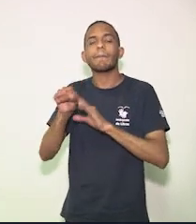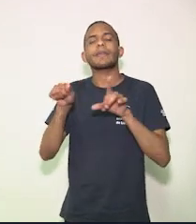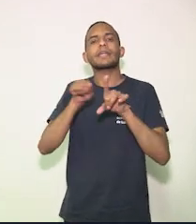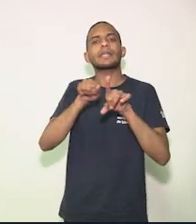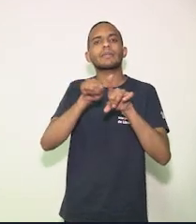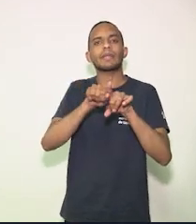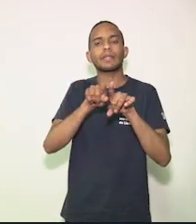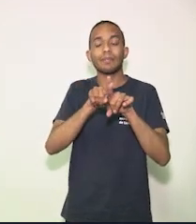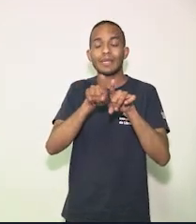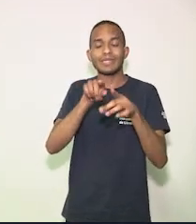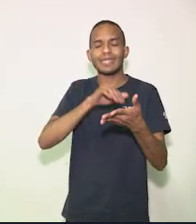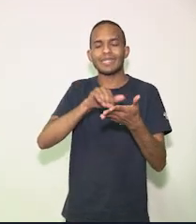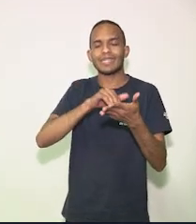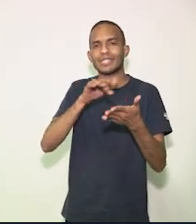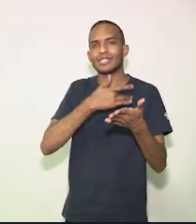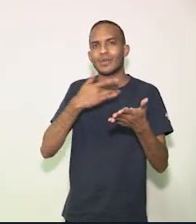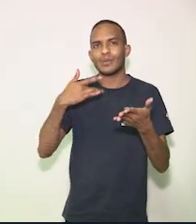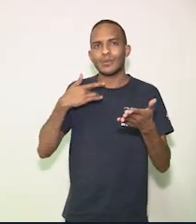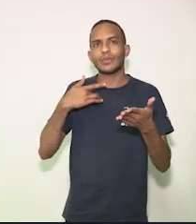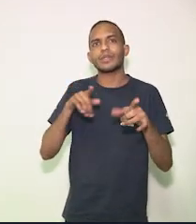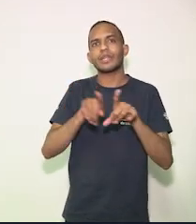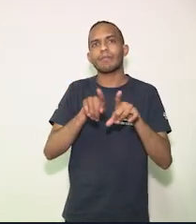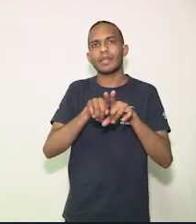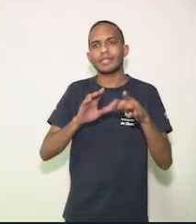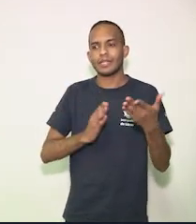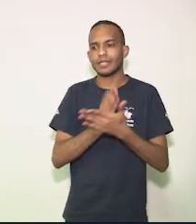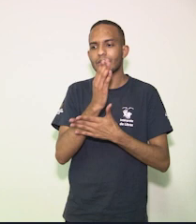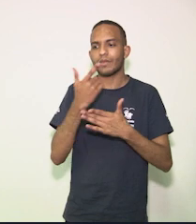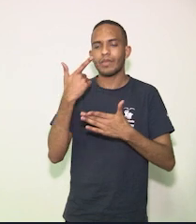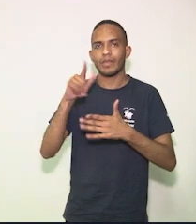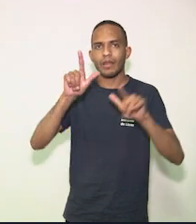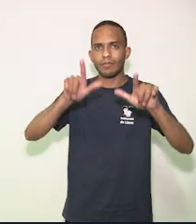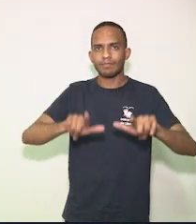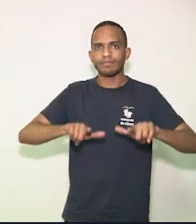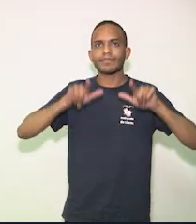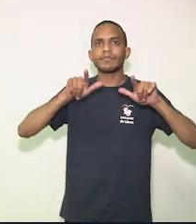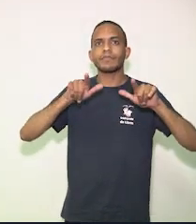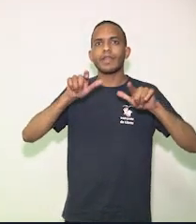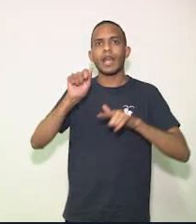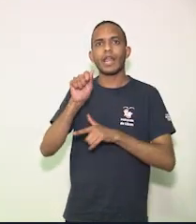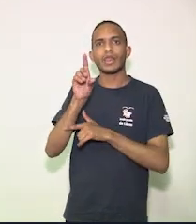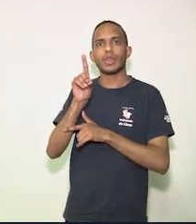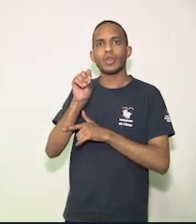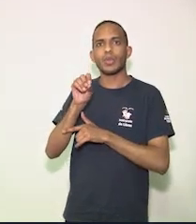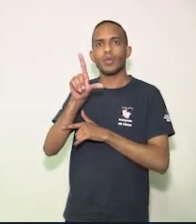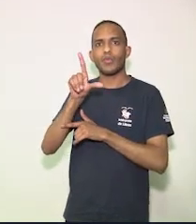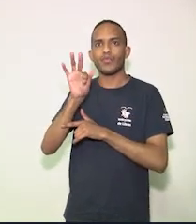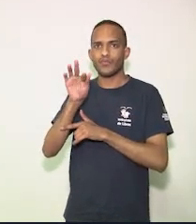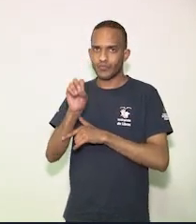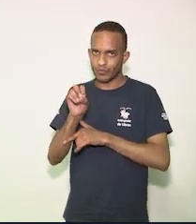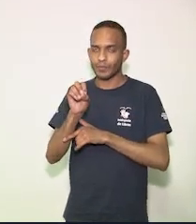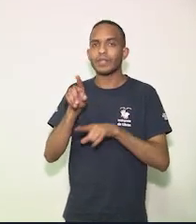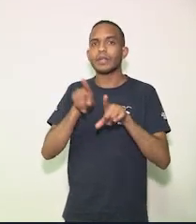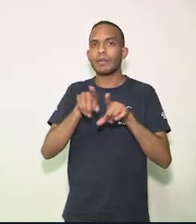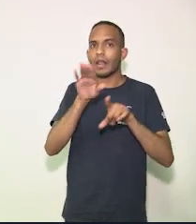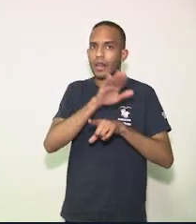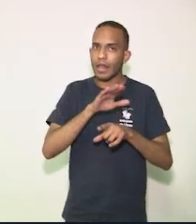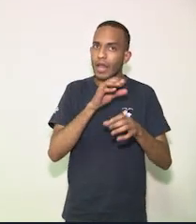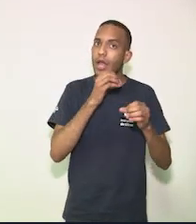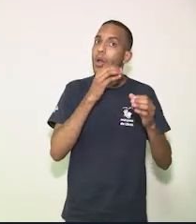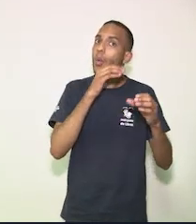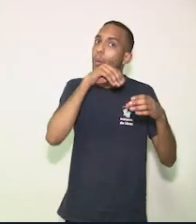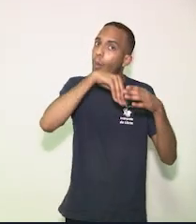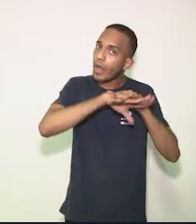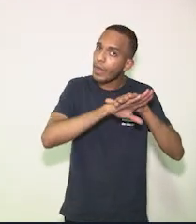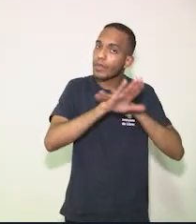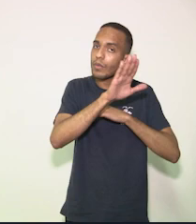de Saúde, com certificação do Instituto Adolfo Lutz. Os testes estão, todos eles, armazenados numa